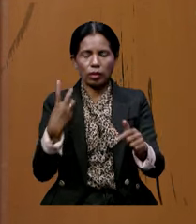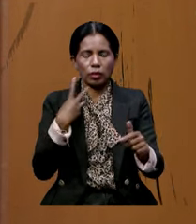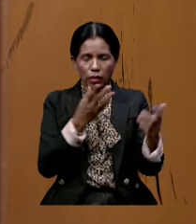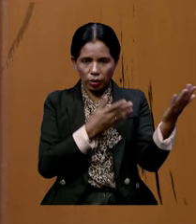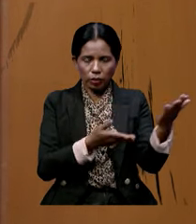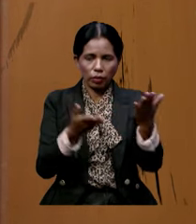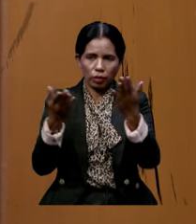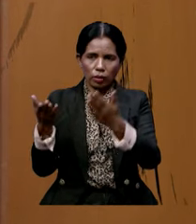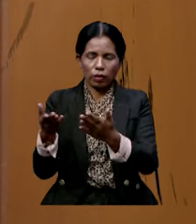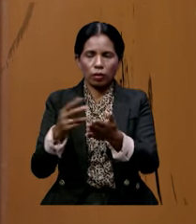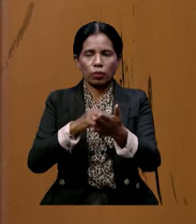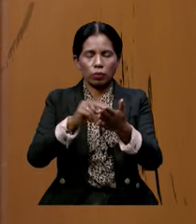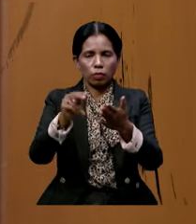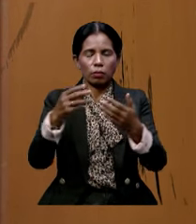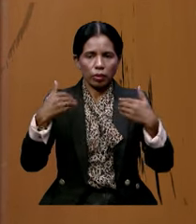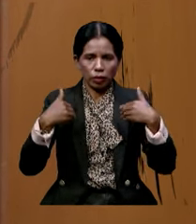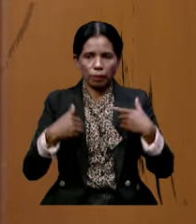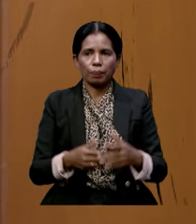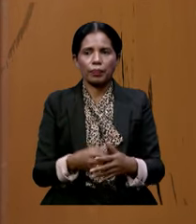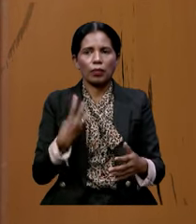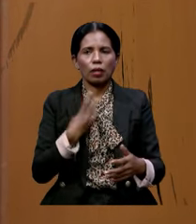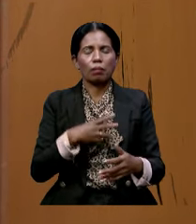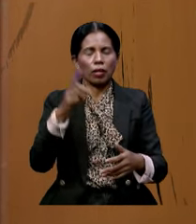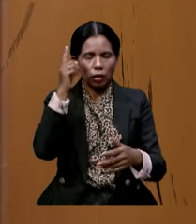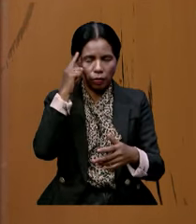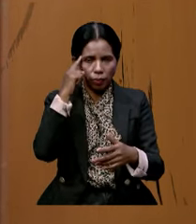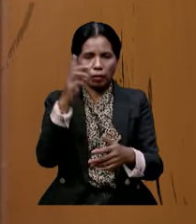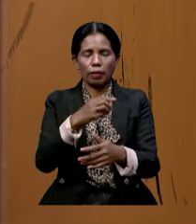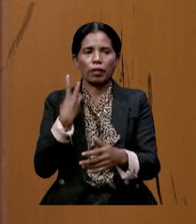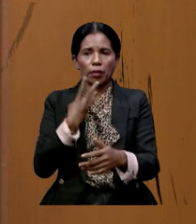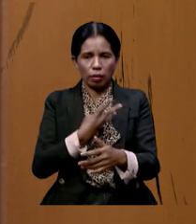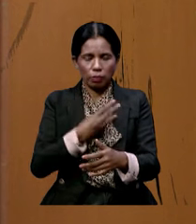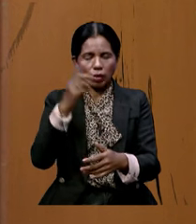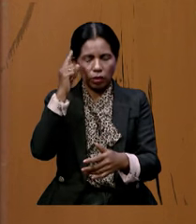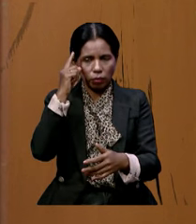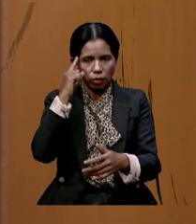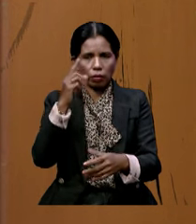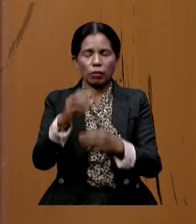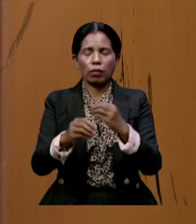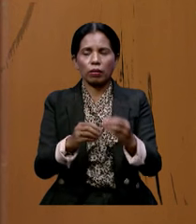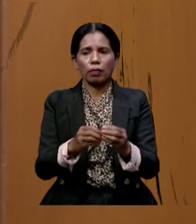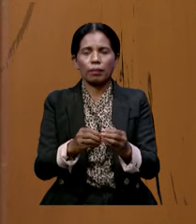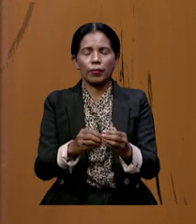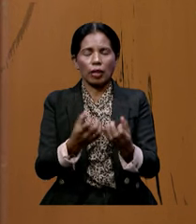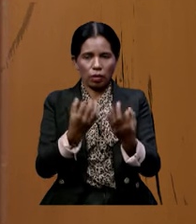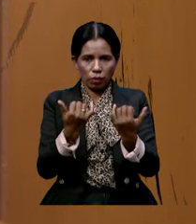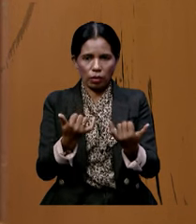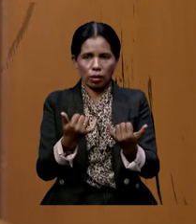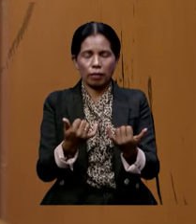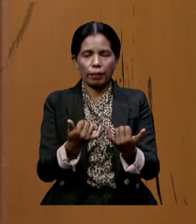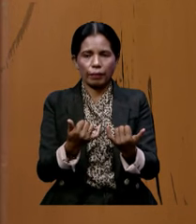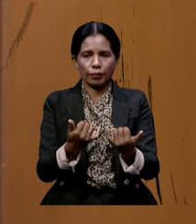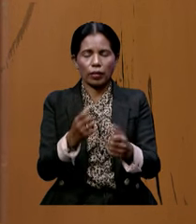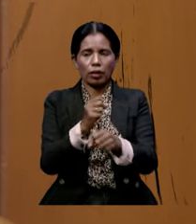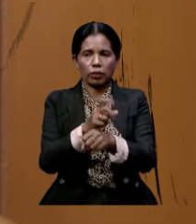fali o número da neve mai é então a minha não ingona e e dará a Unene a